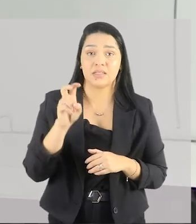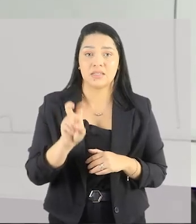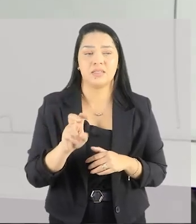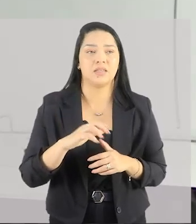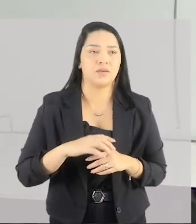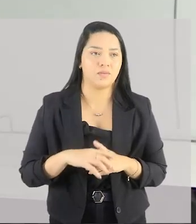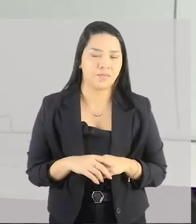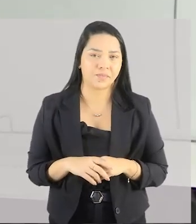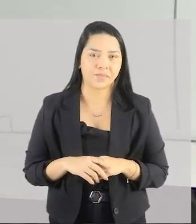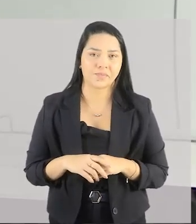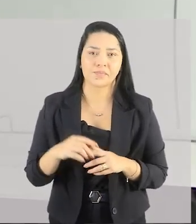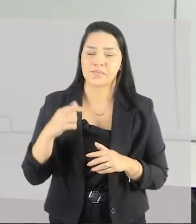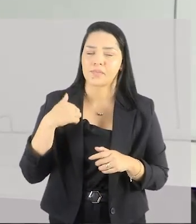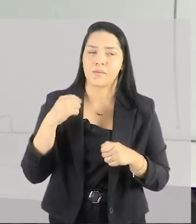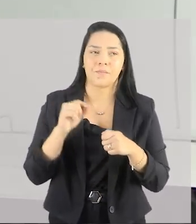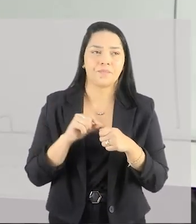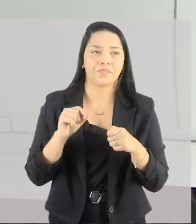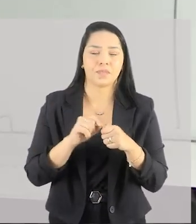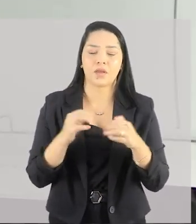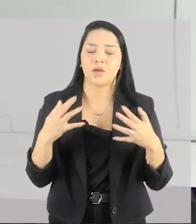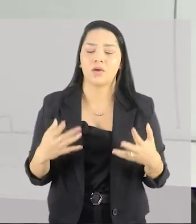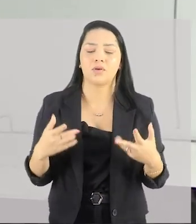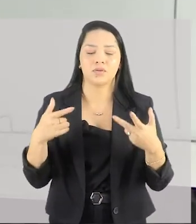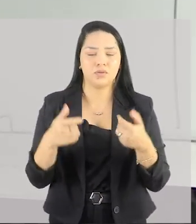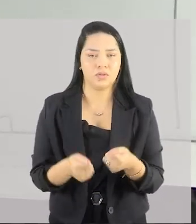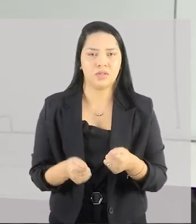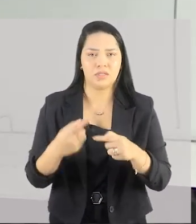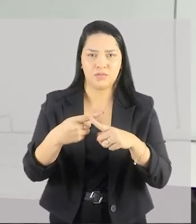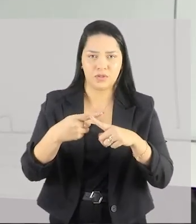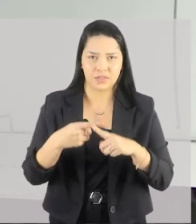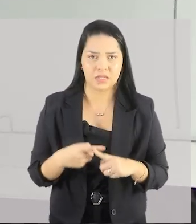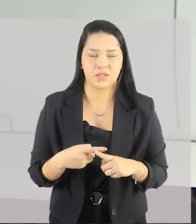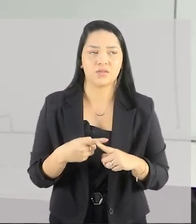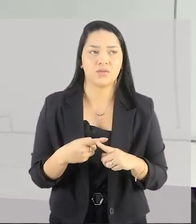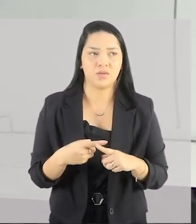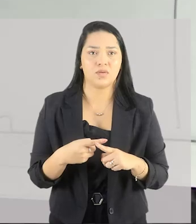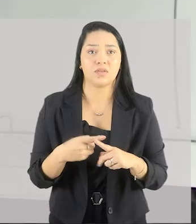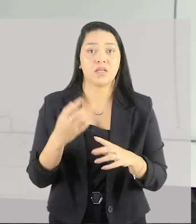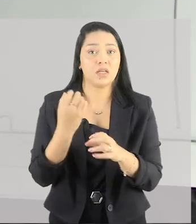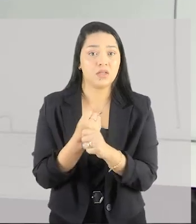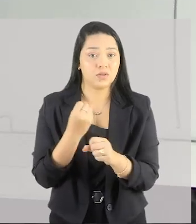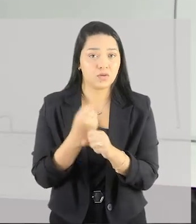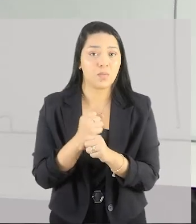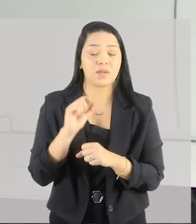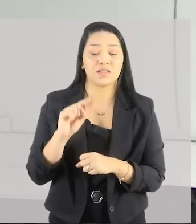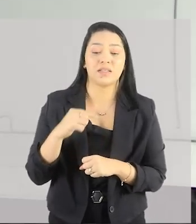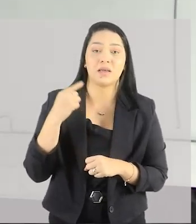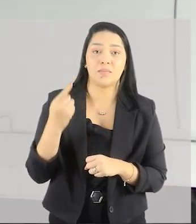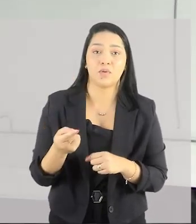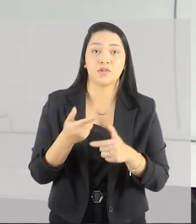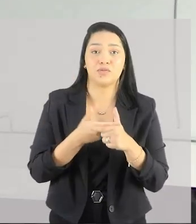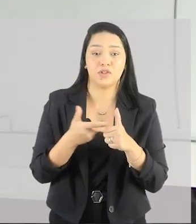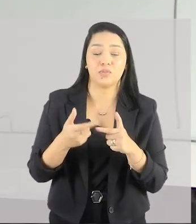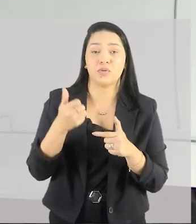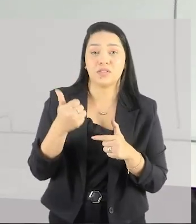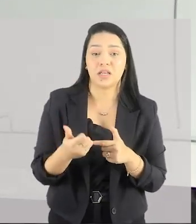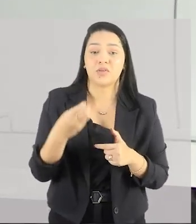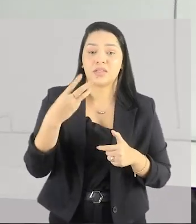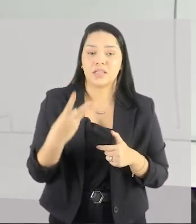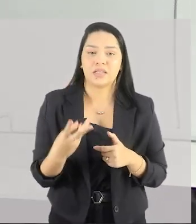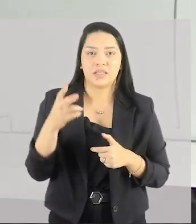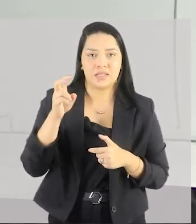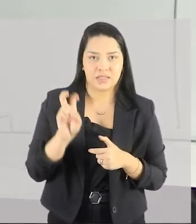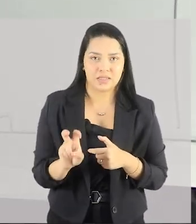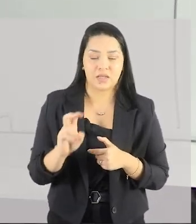135. Na hora que eu fizer todas essas multiplicações e somas e depois dividir por